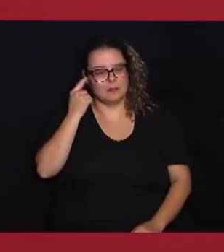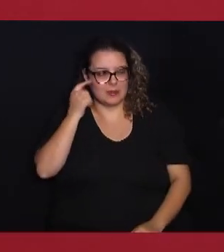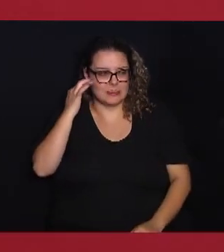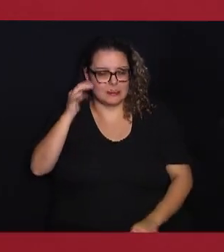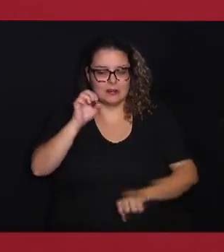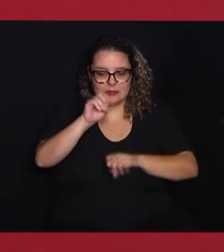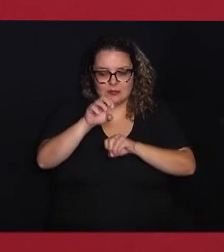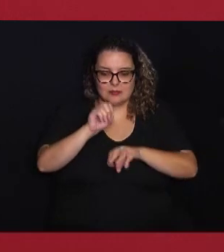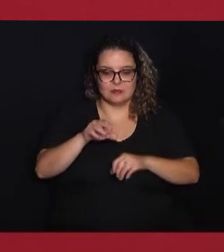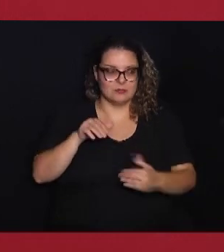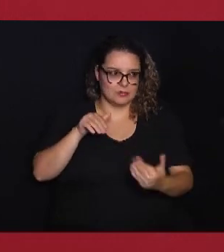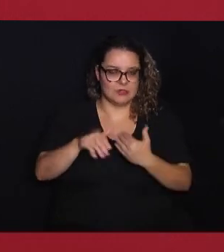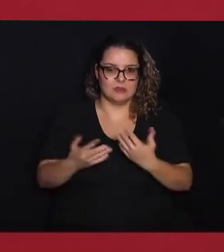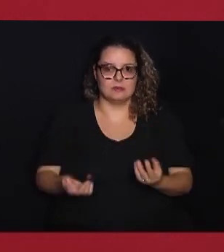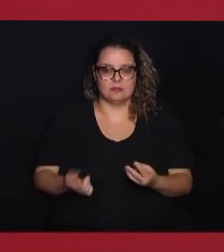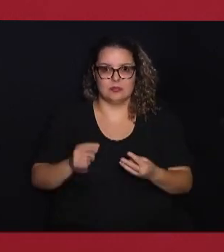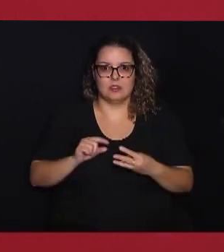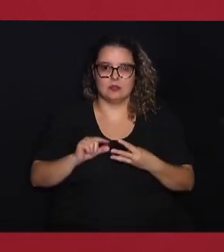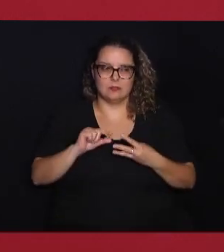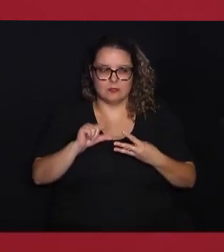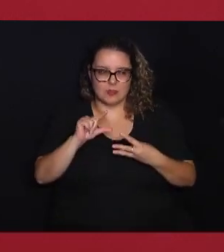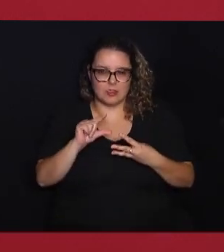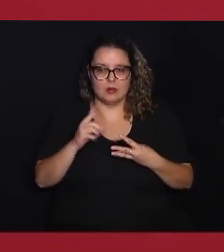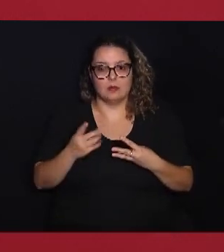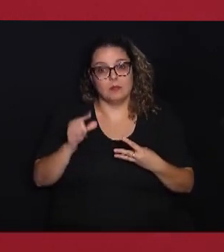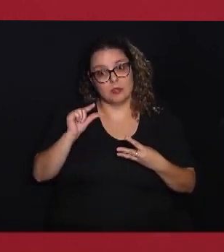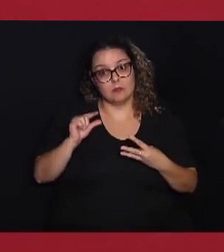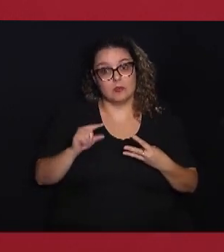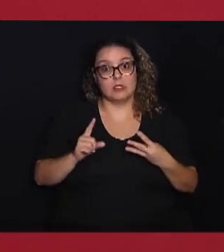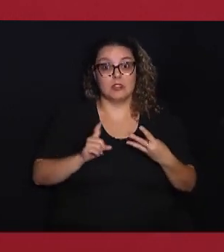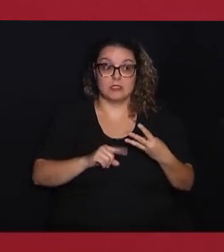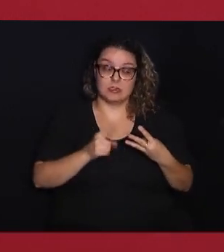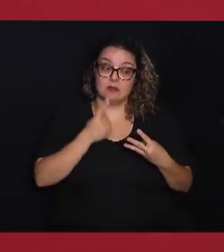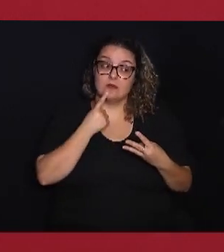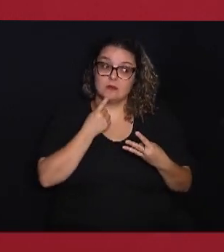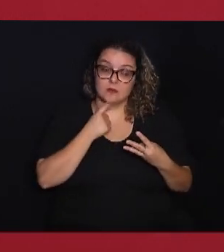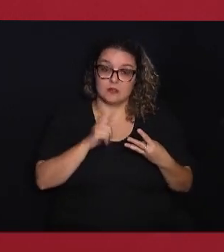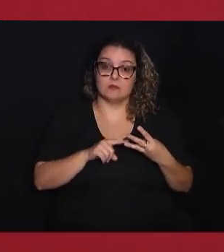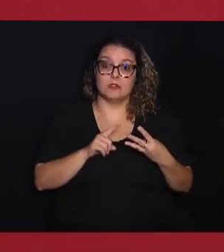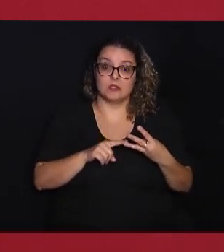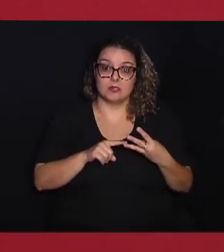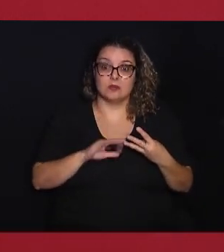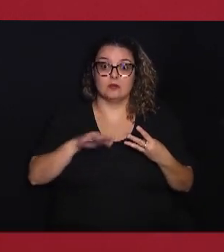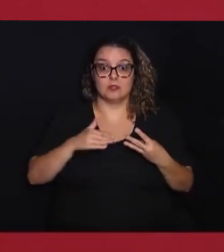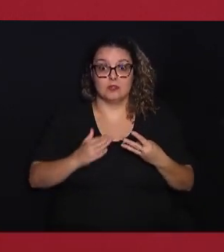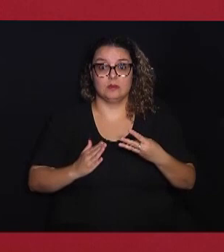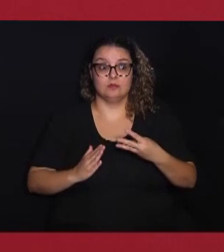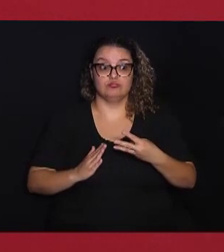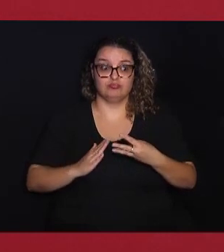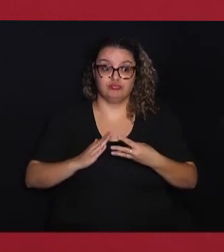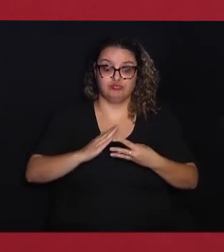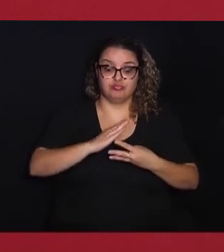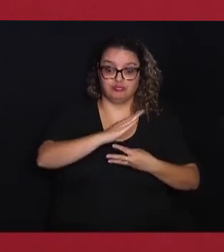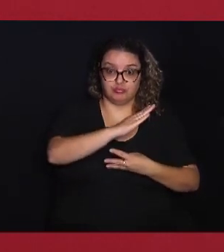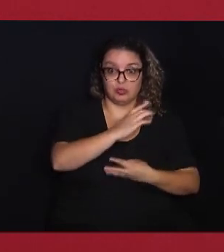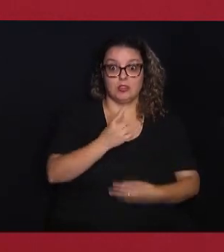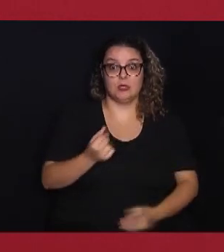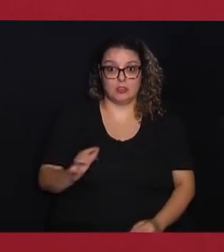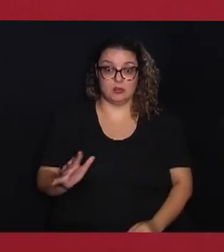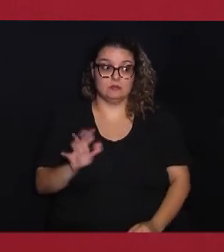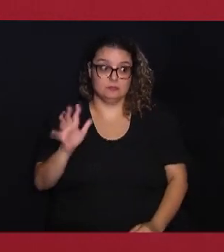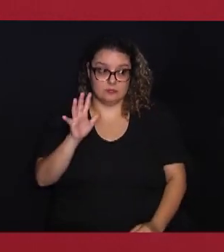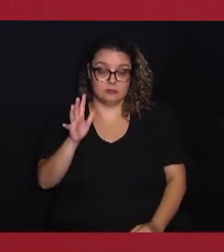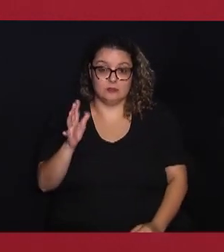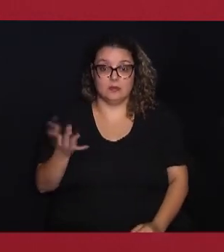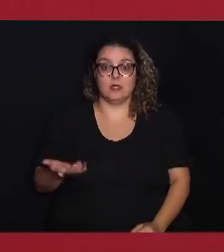mesmo, né, do trânsito, é um sinal de alerta, ela sobe um pouquinho, mas é uma coisa bem pouca. E a bandeira vermelha é quando começa a subir os valores. Mas dentro da